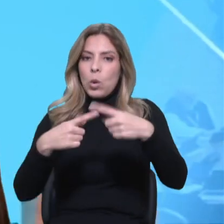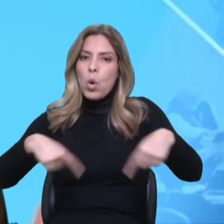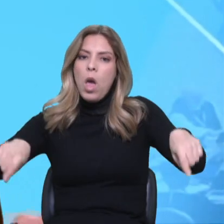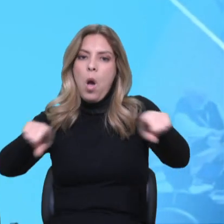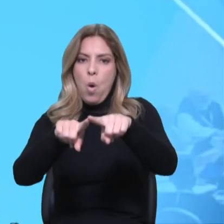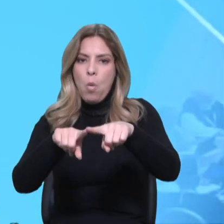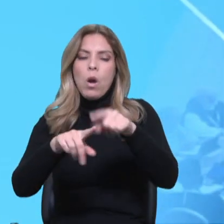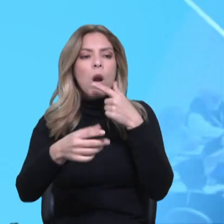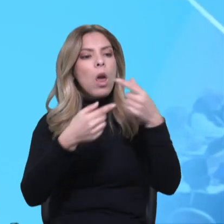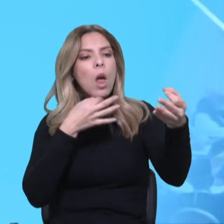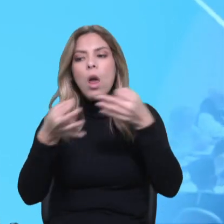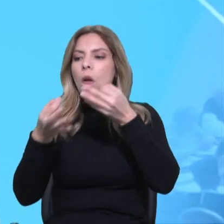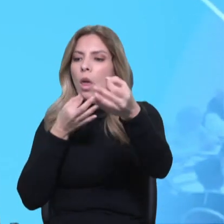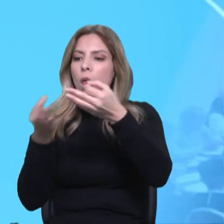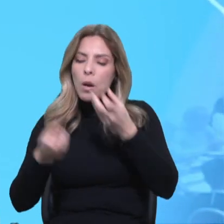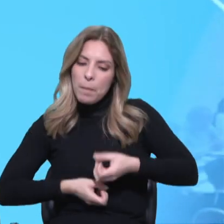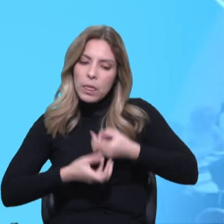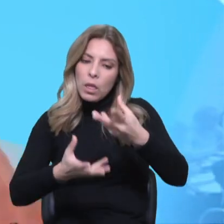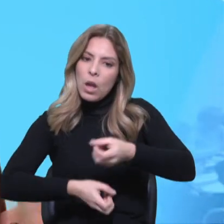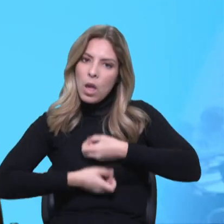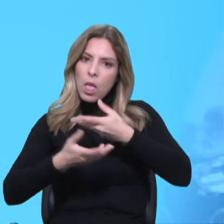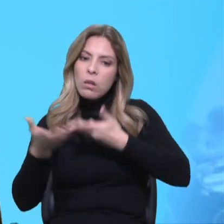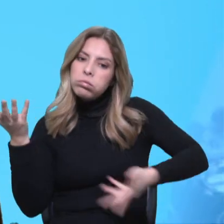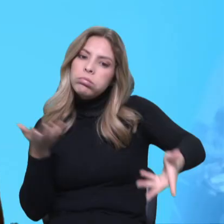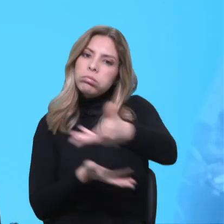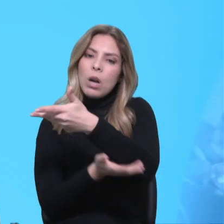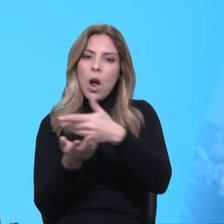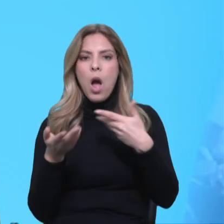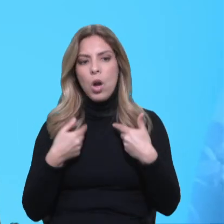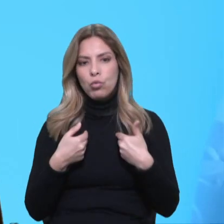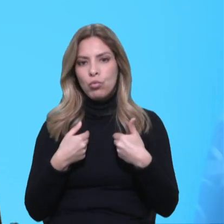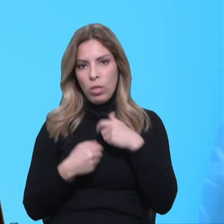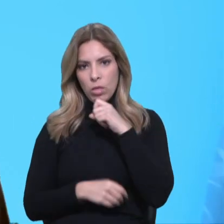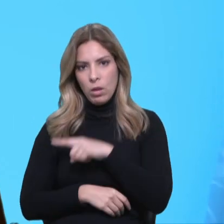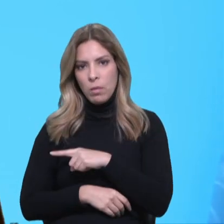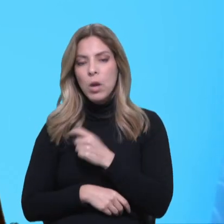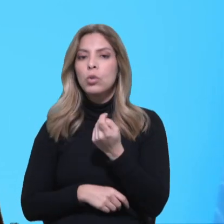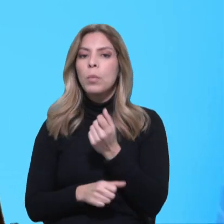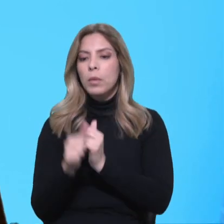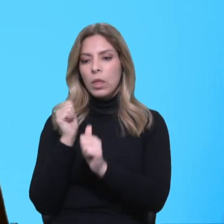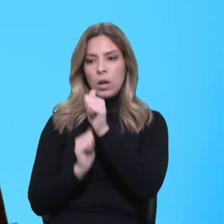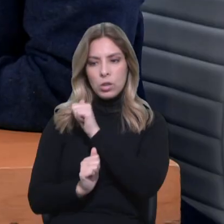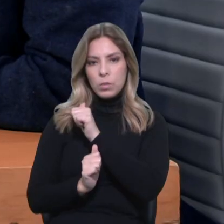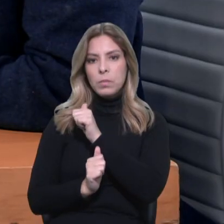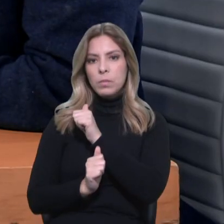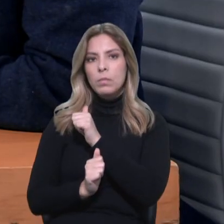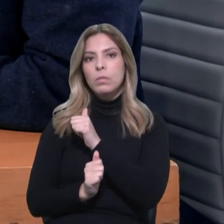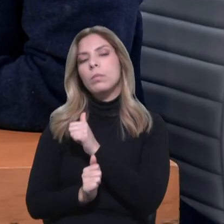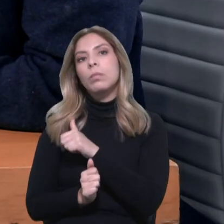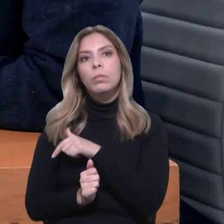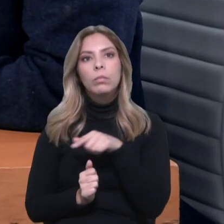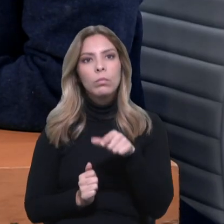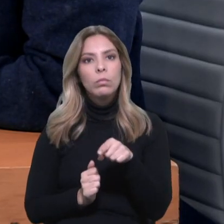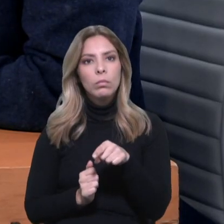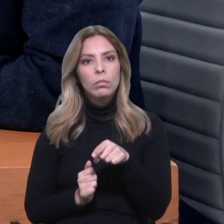ir falando e partilhando, isso tem-nos ajudado. E só voltando atrás há pouco no ponto de encontro cristão, que o